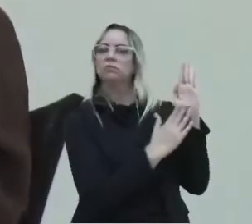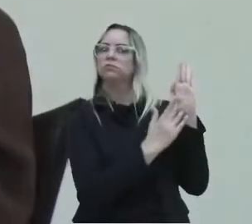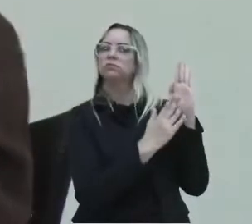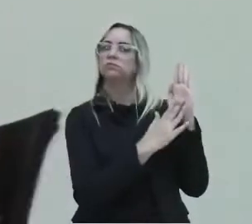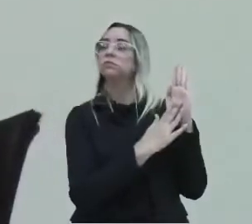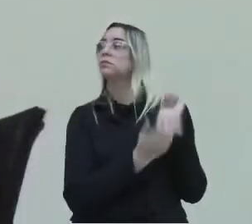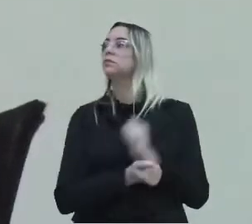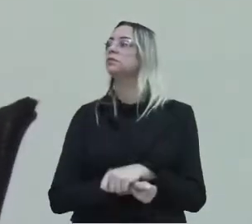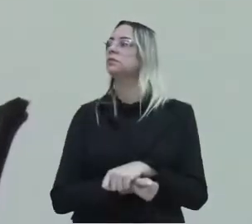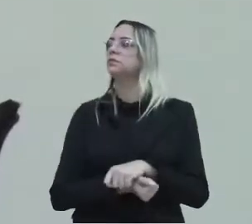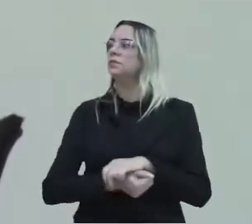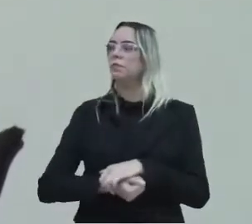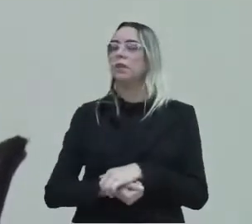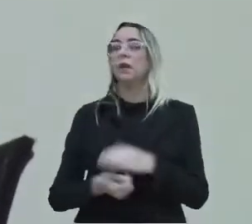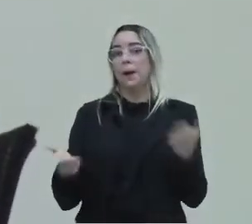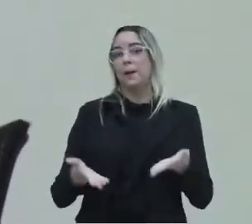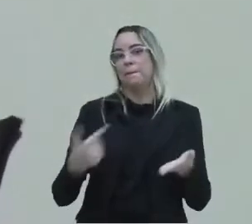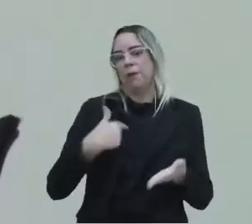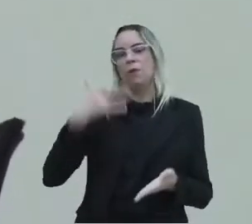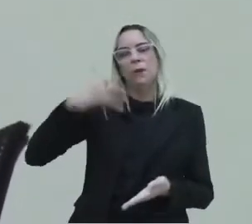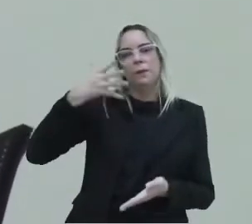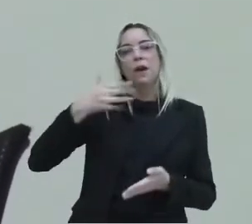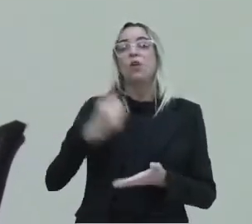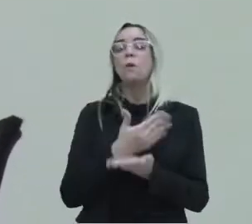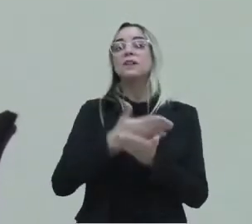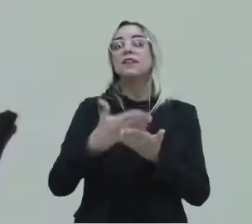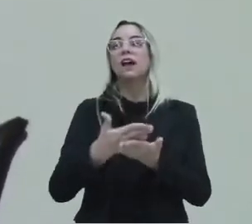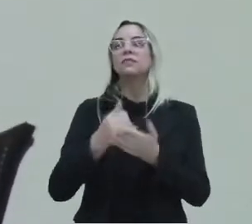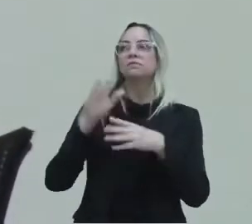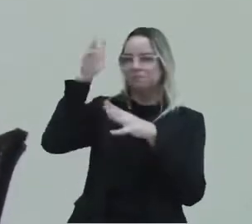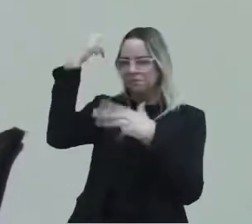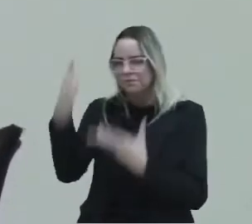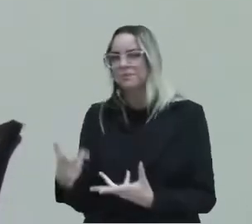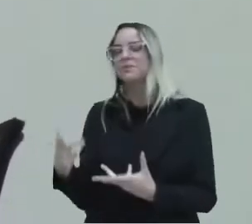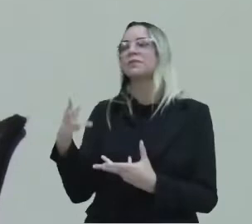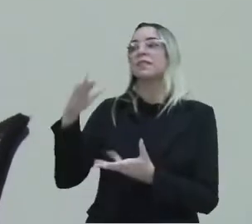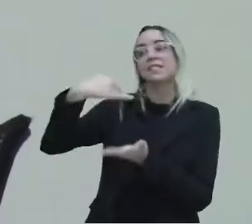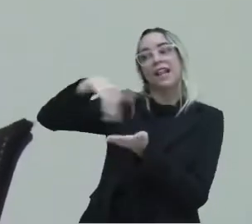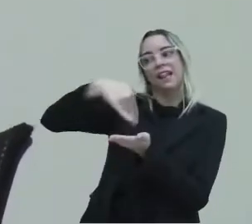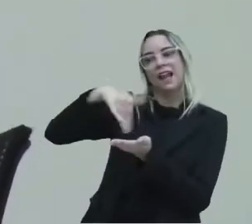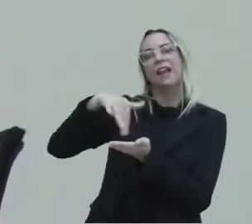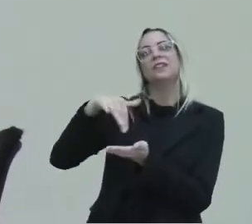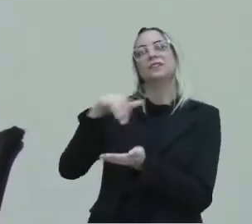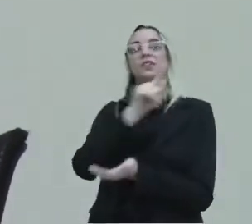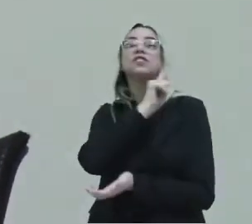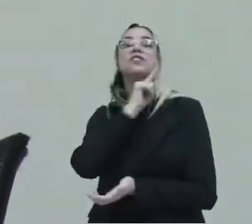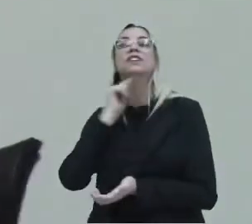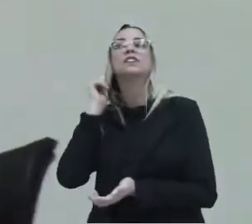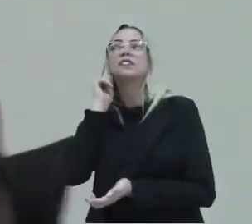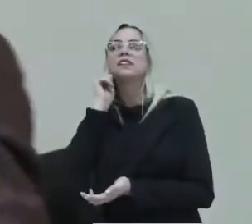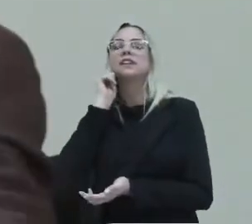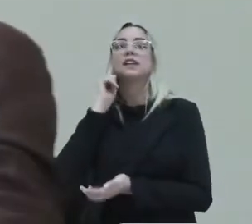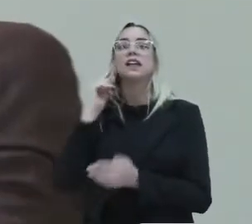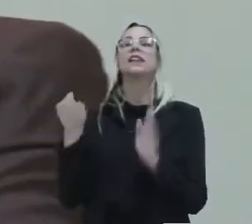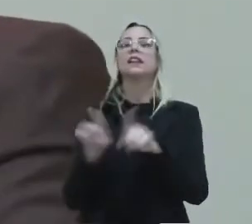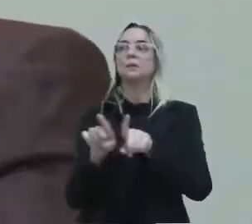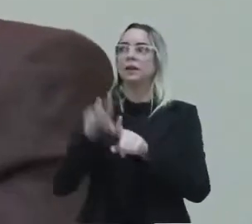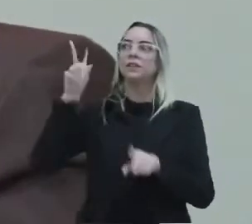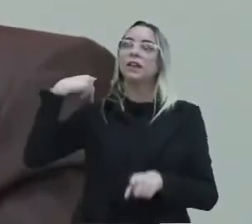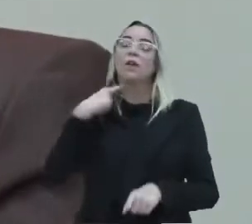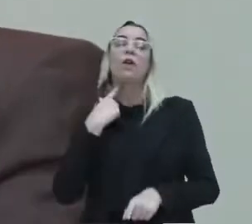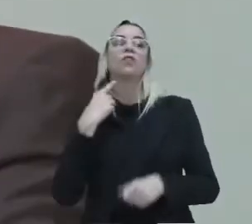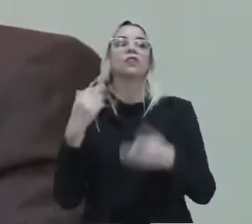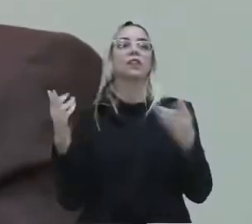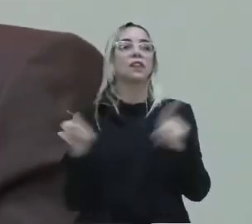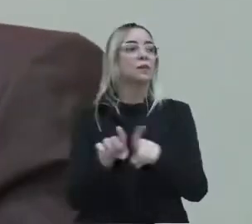Quero inicialmente saudar a senhora secretária Gisângela, doutor Giorgio, saudar todos os profissionais da